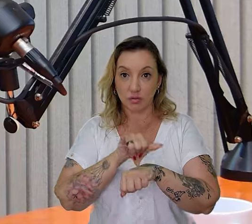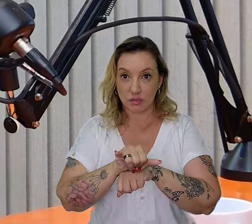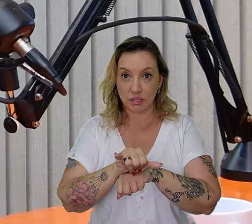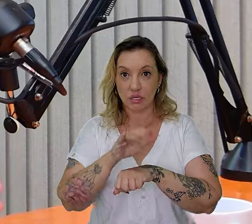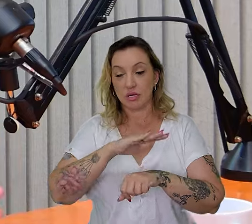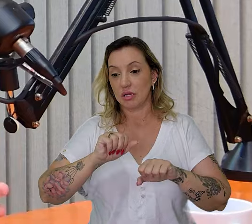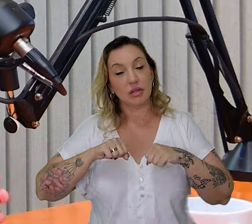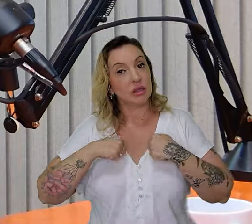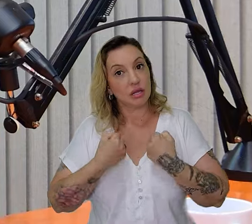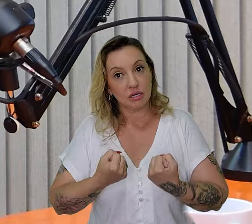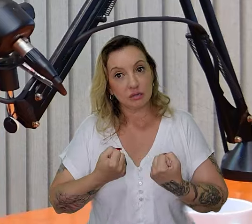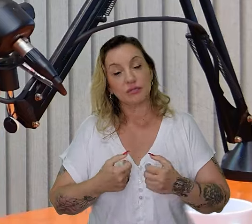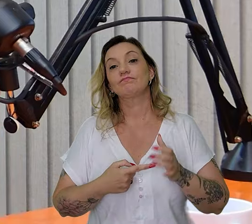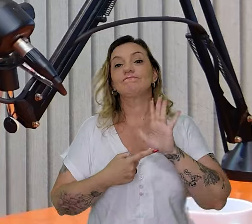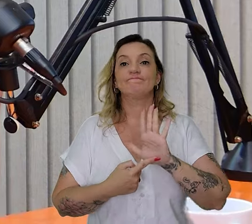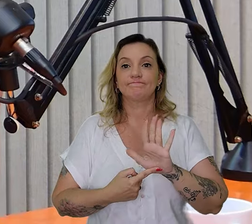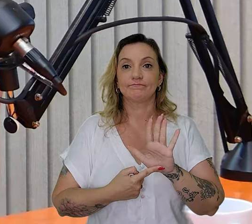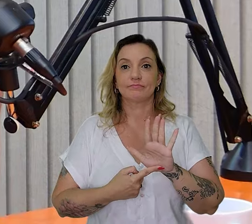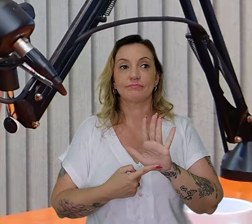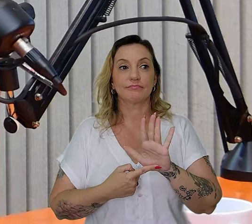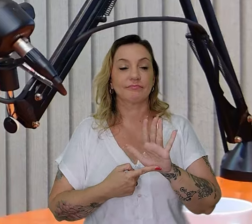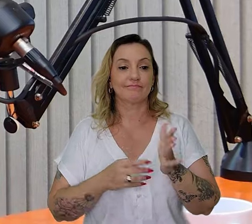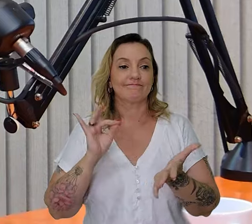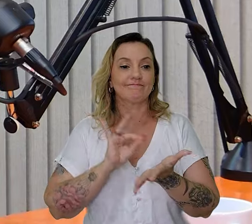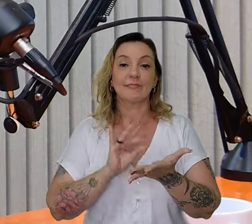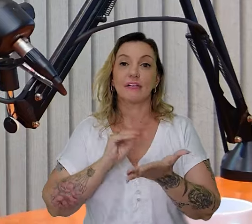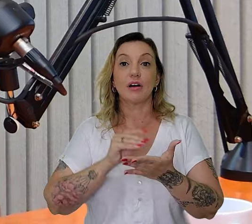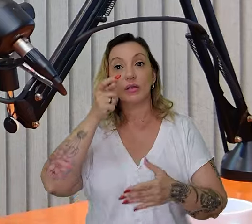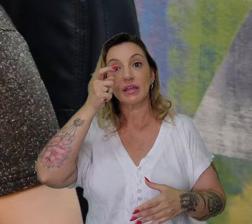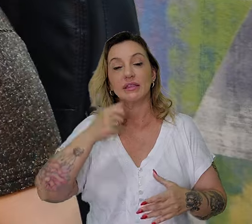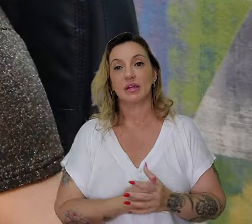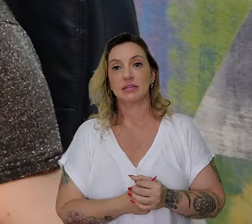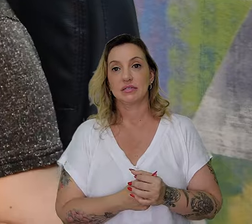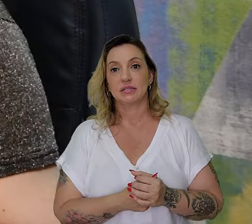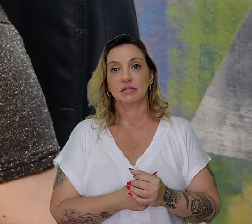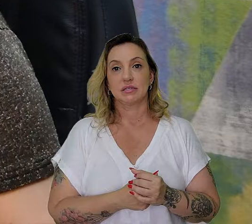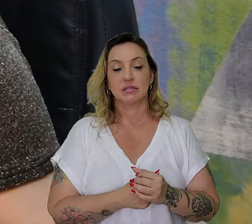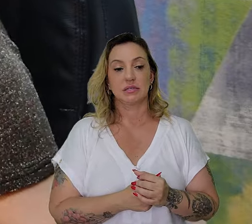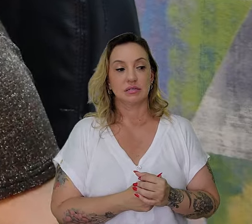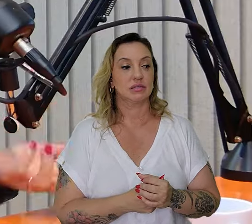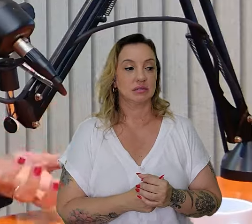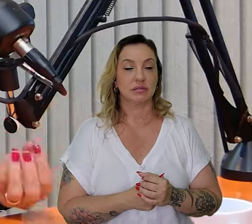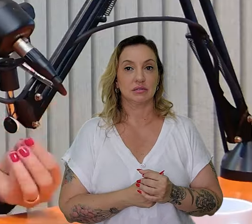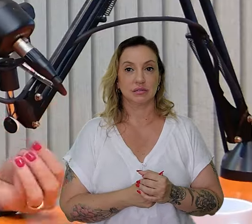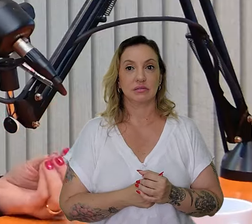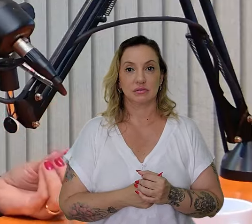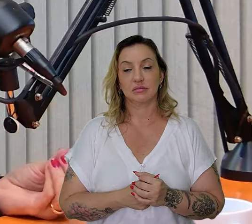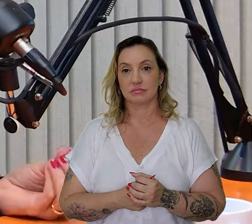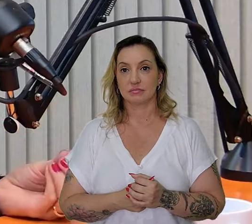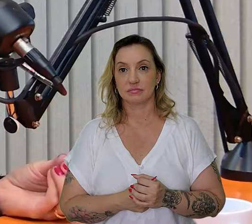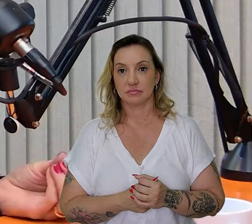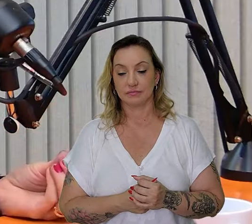demonstra que é é realmente falta de interesse sim tendo interess questões mais individuais mesmo né que se você